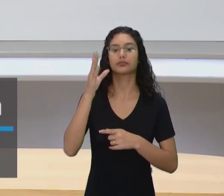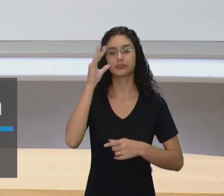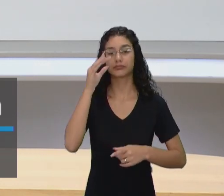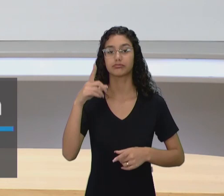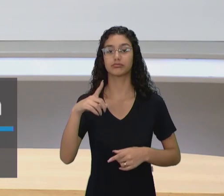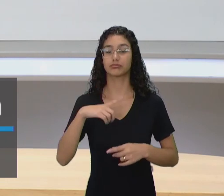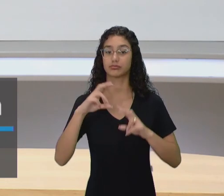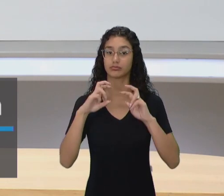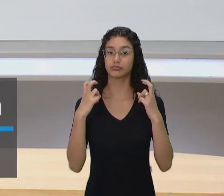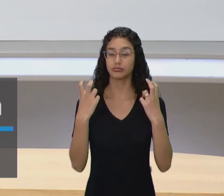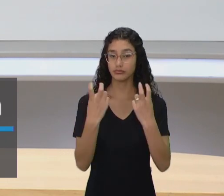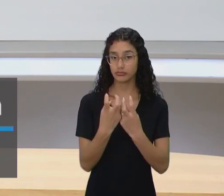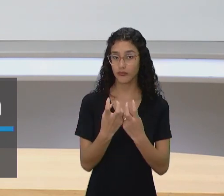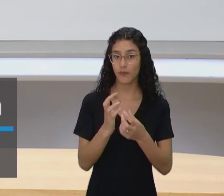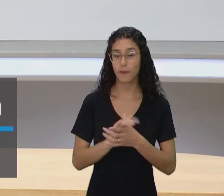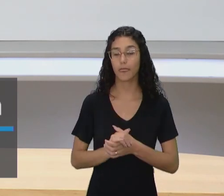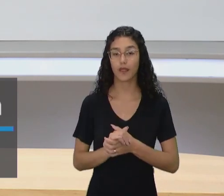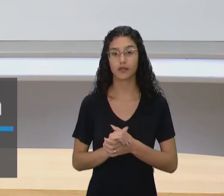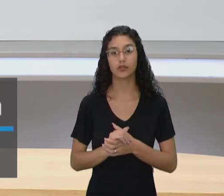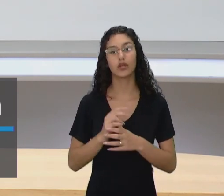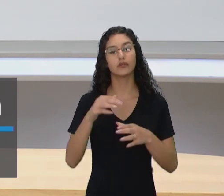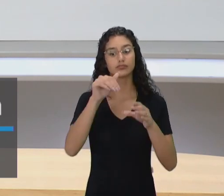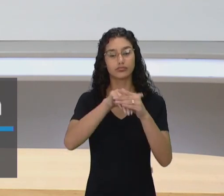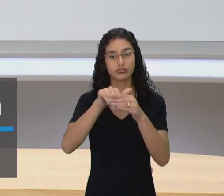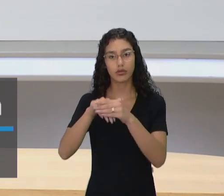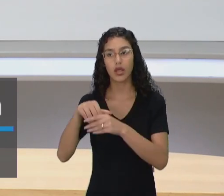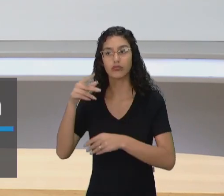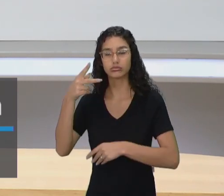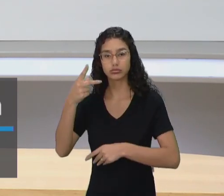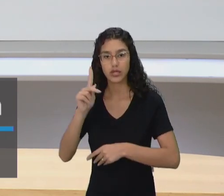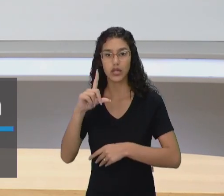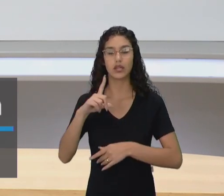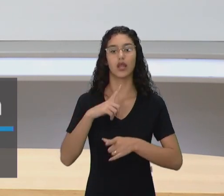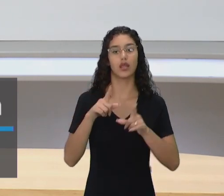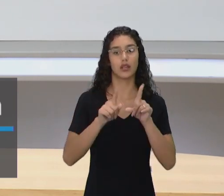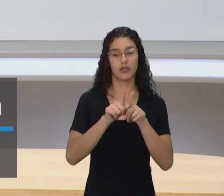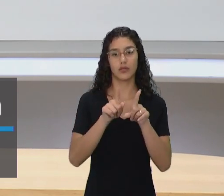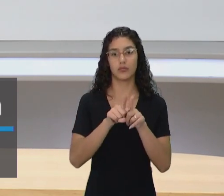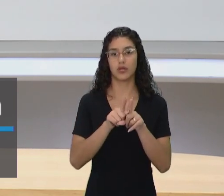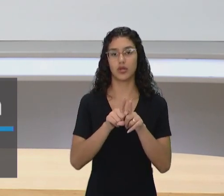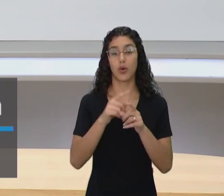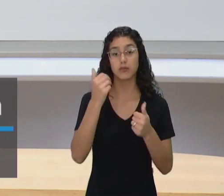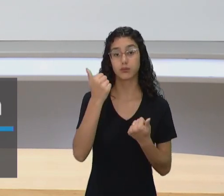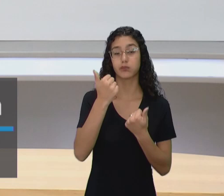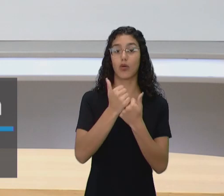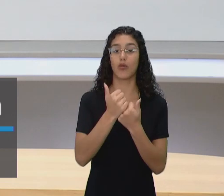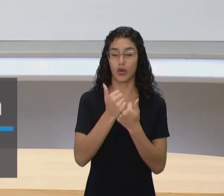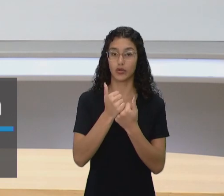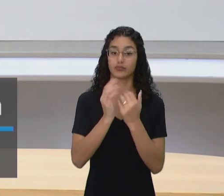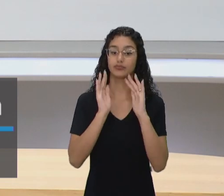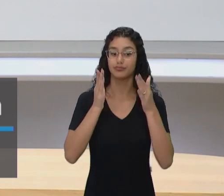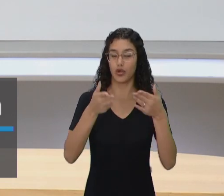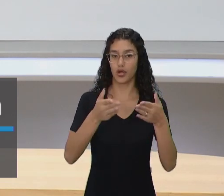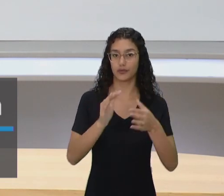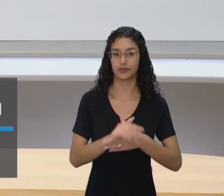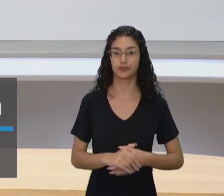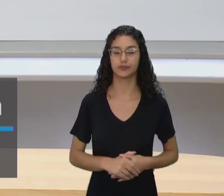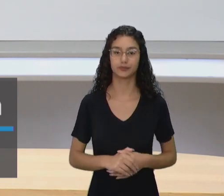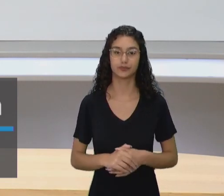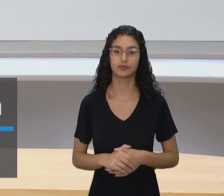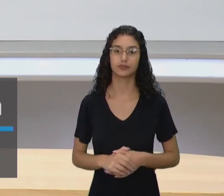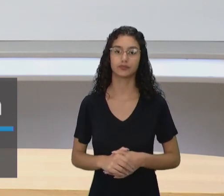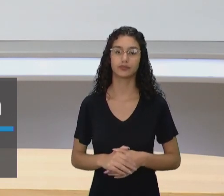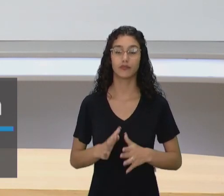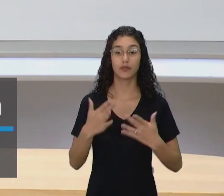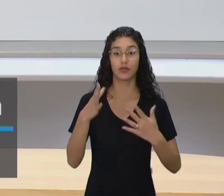na Câmara daqueles que votaram nele, daqueles que tem ali o apoio diretamente a eles, né? Então, quando